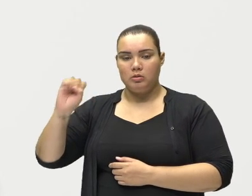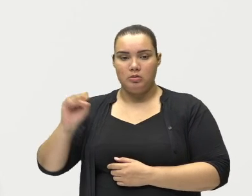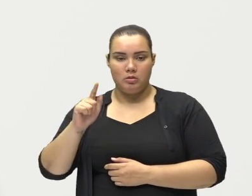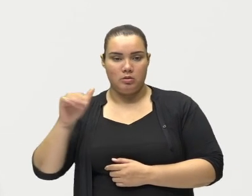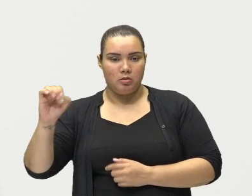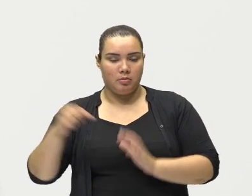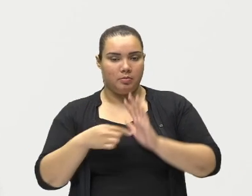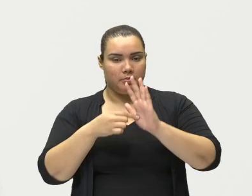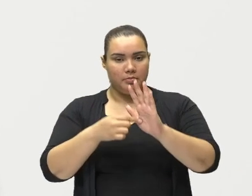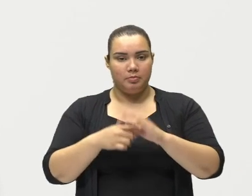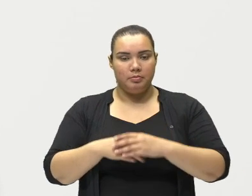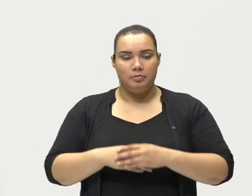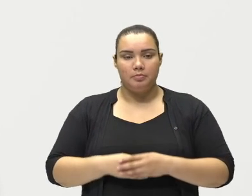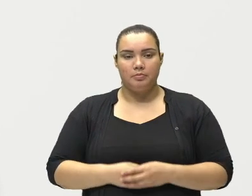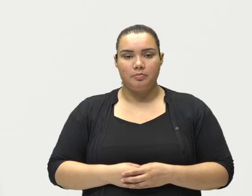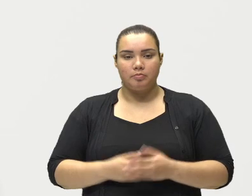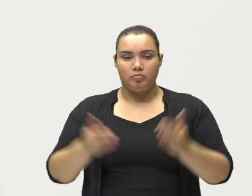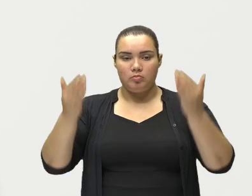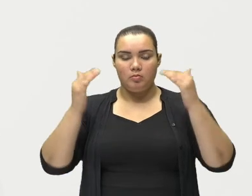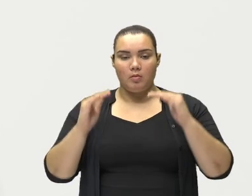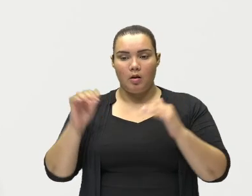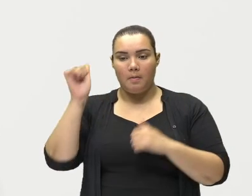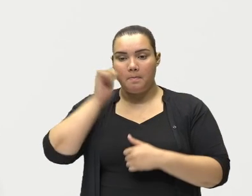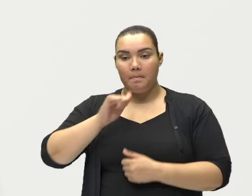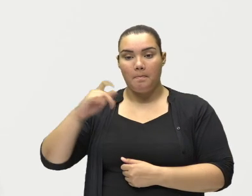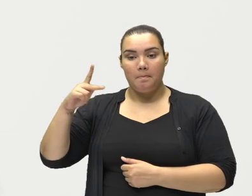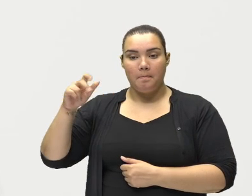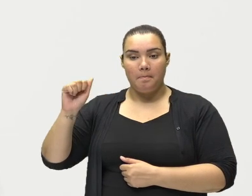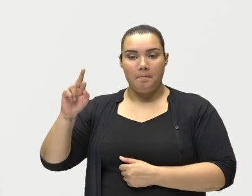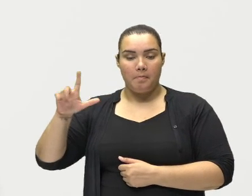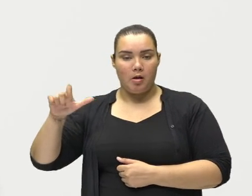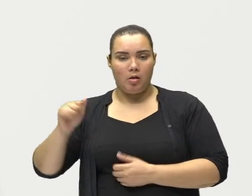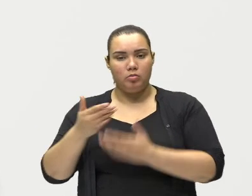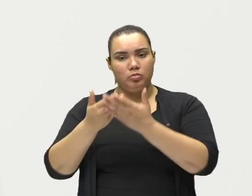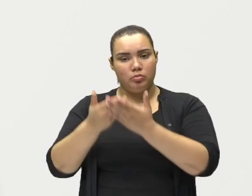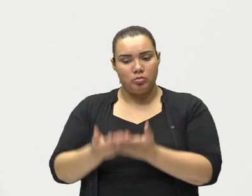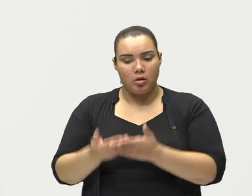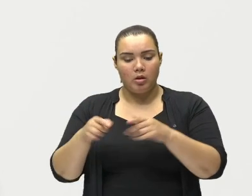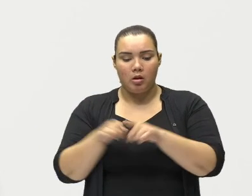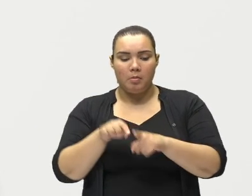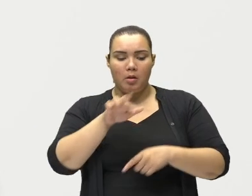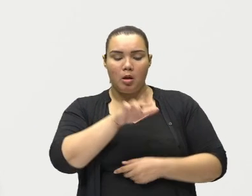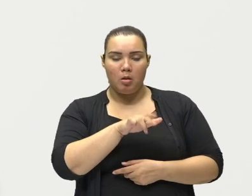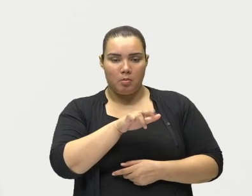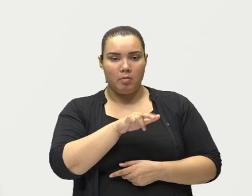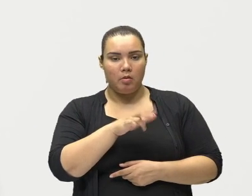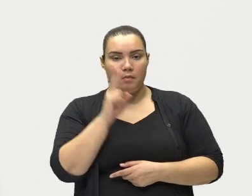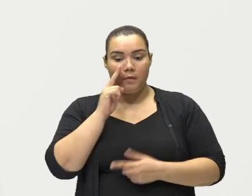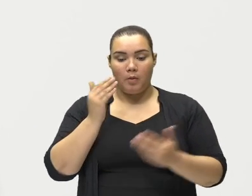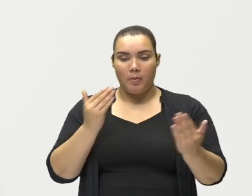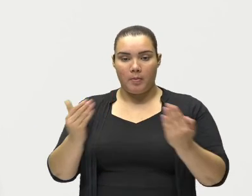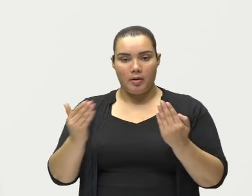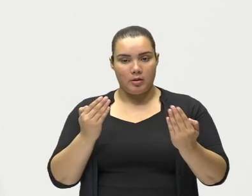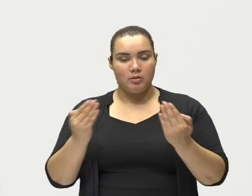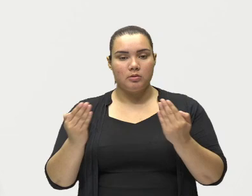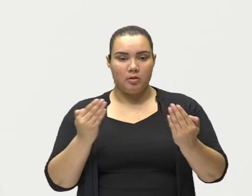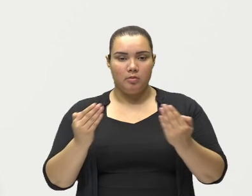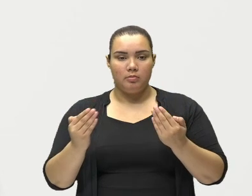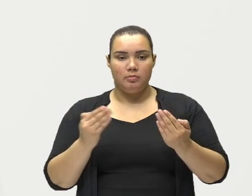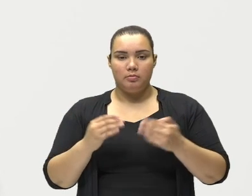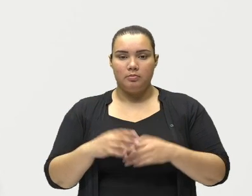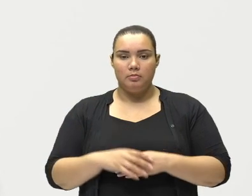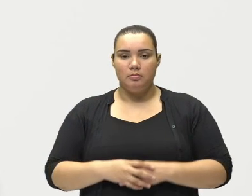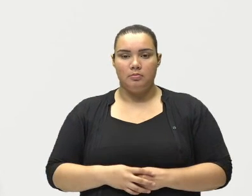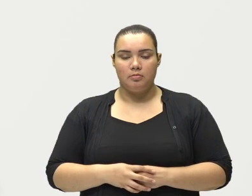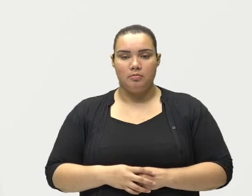essa ideia. Paula é estudiosa, tanto quanto seu irmão. Olha a comparação. Tá comparando,